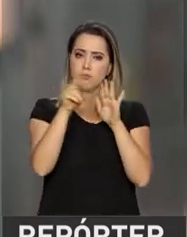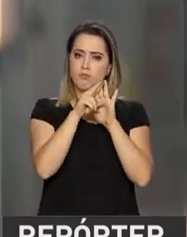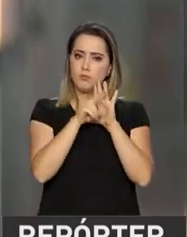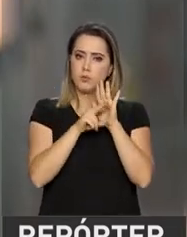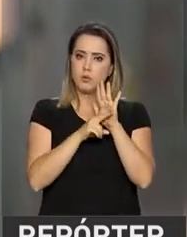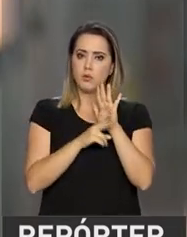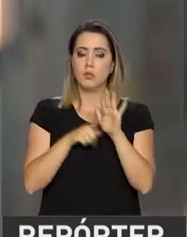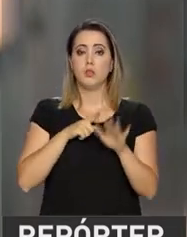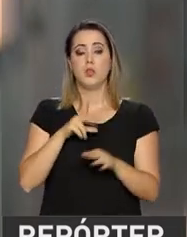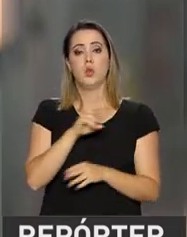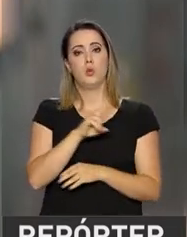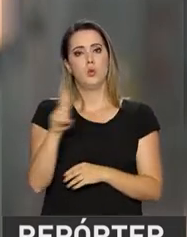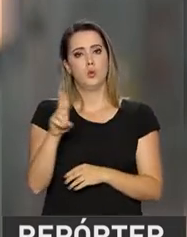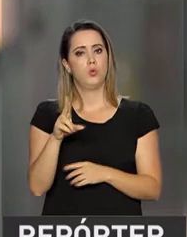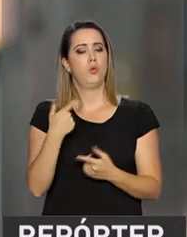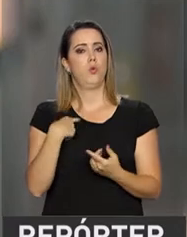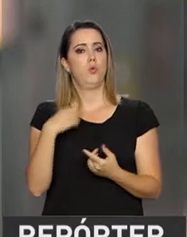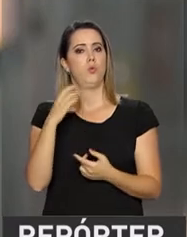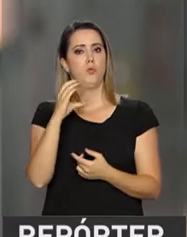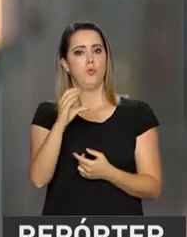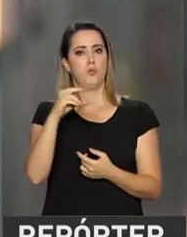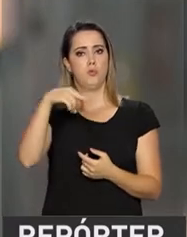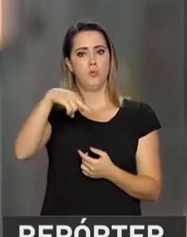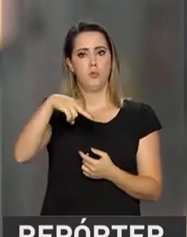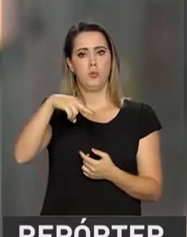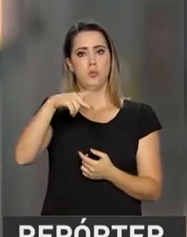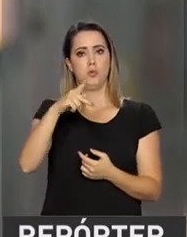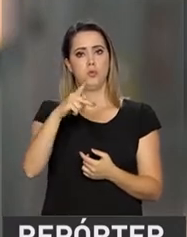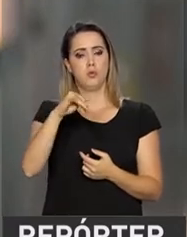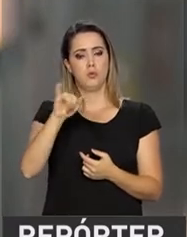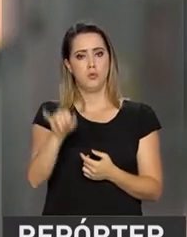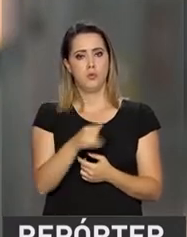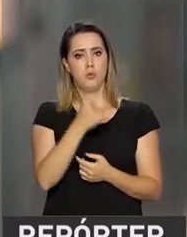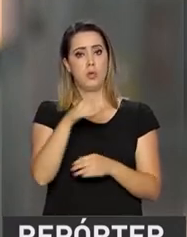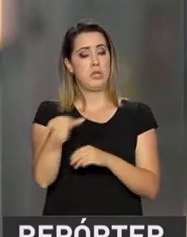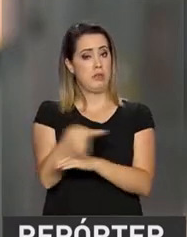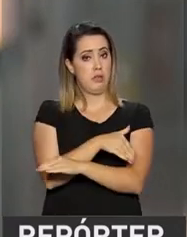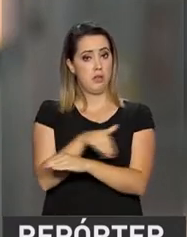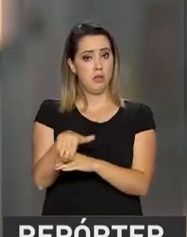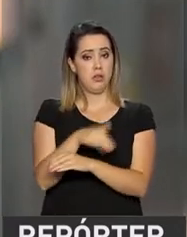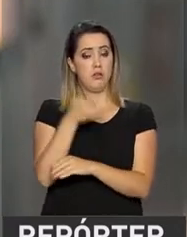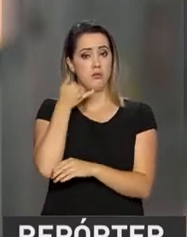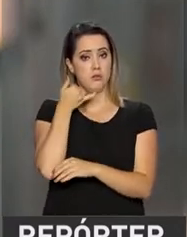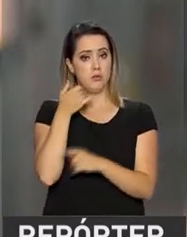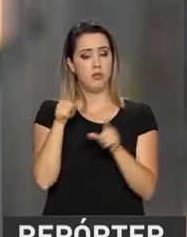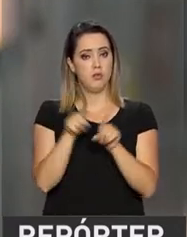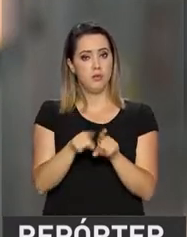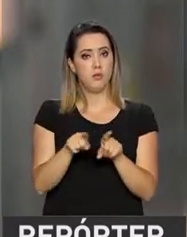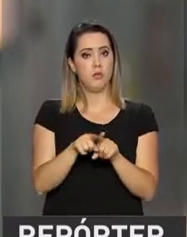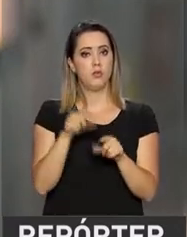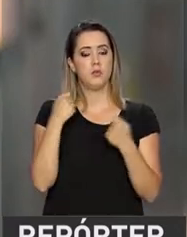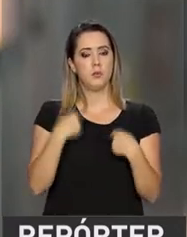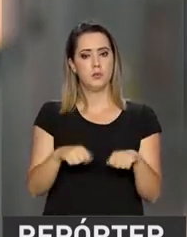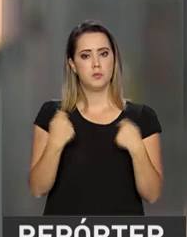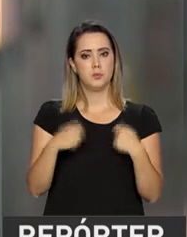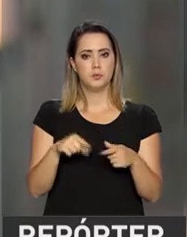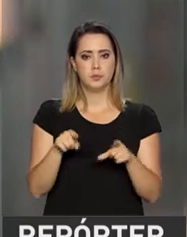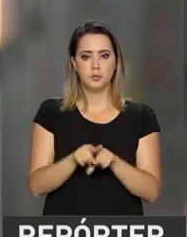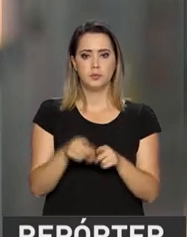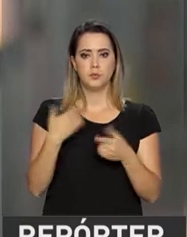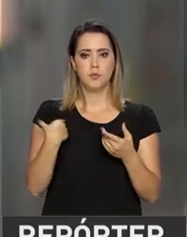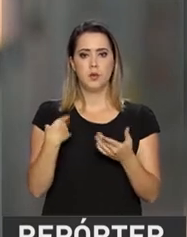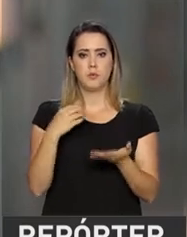possuir nome razão social cnpj endereço e telefone além disso elas devem